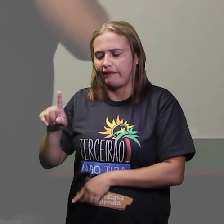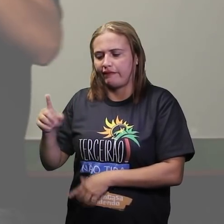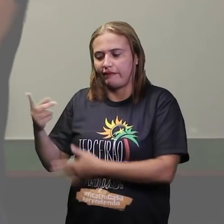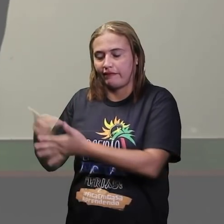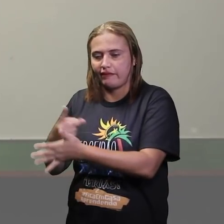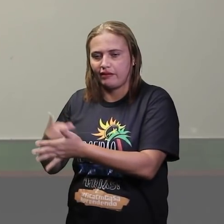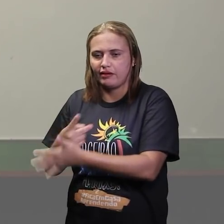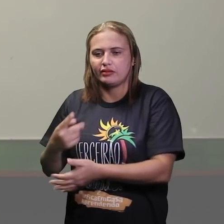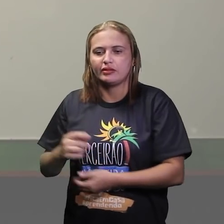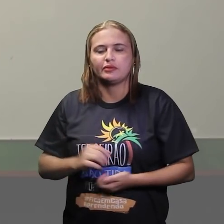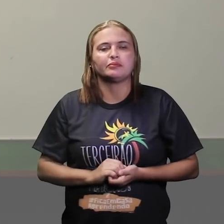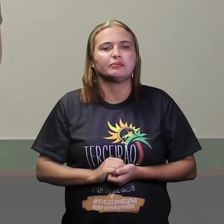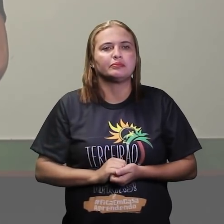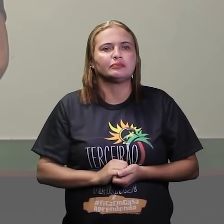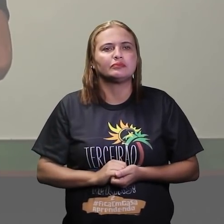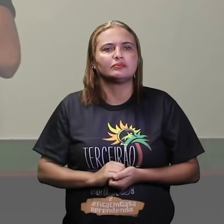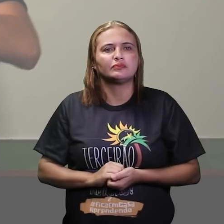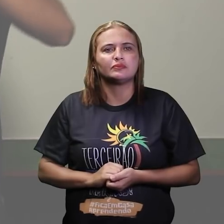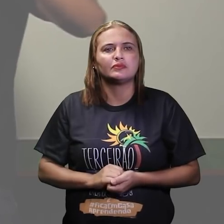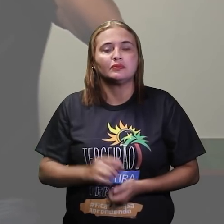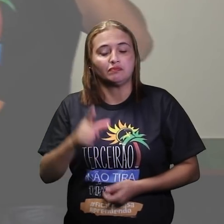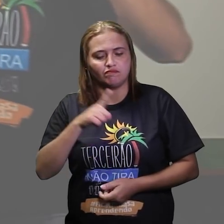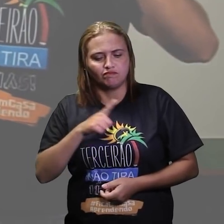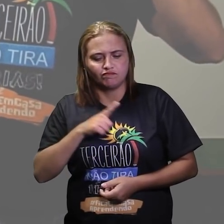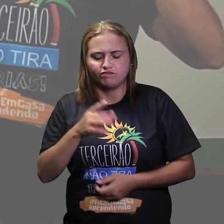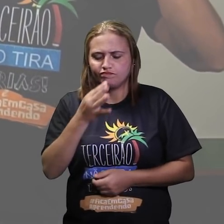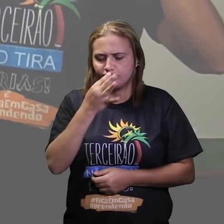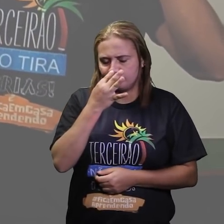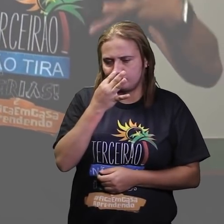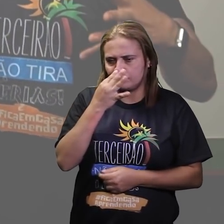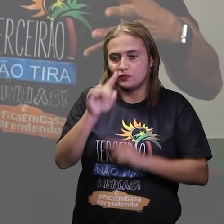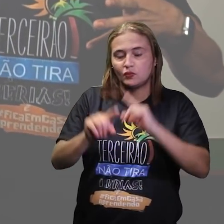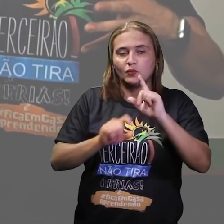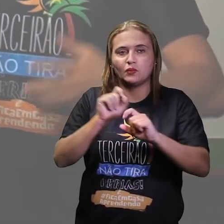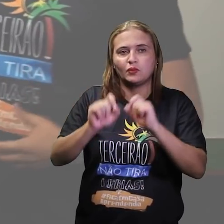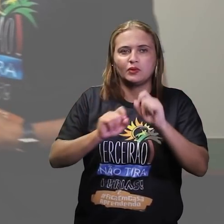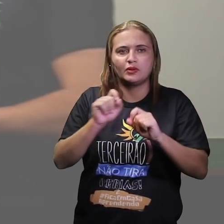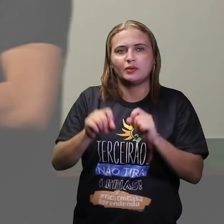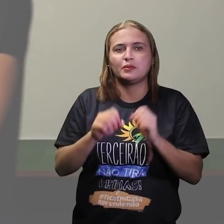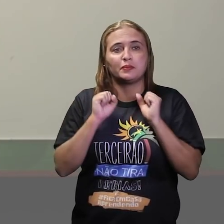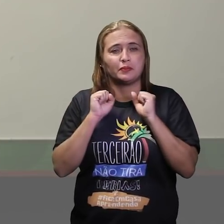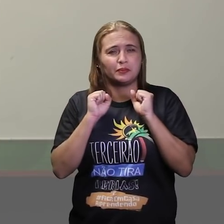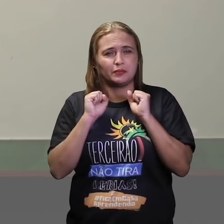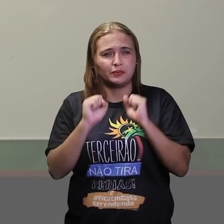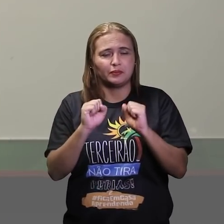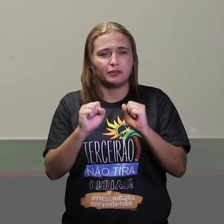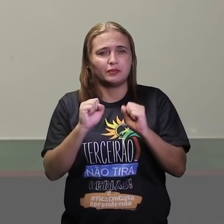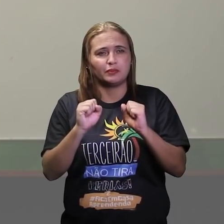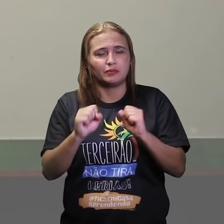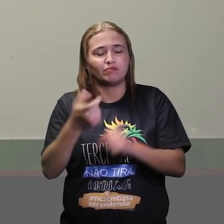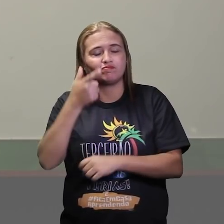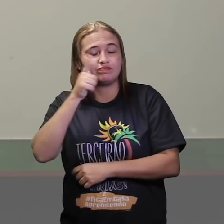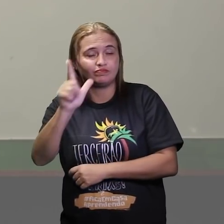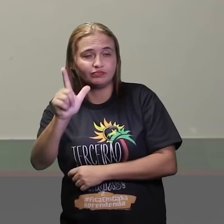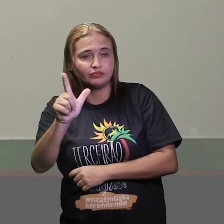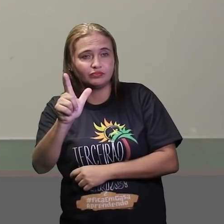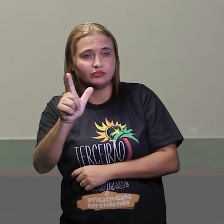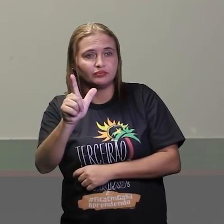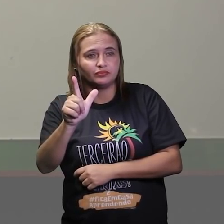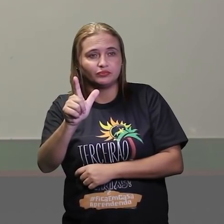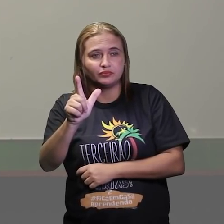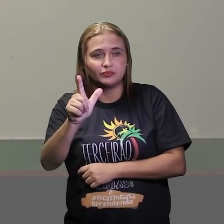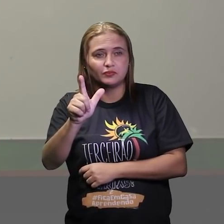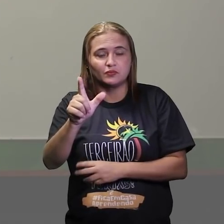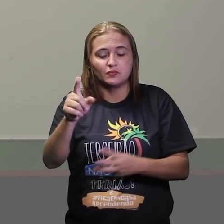Temos a observação de uma possibilidade de você conseguir, a partir desses